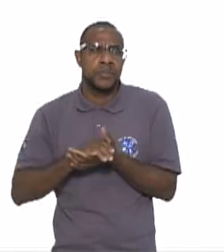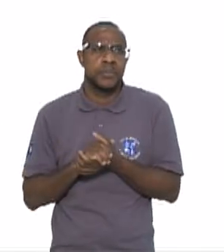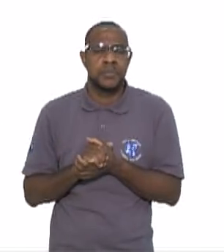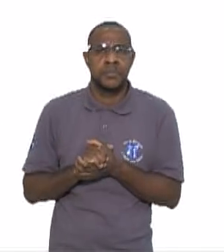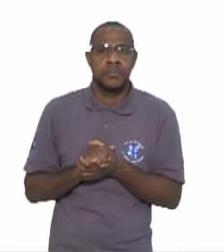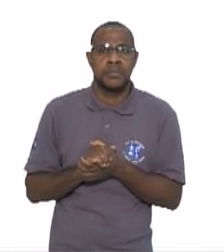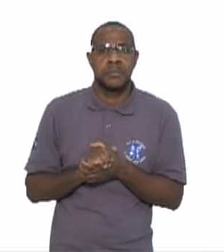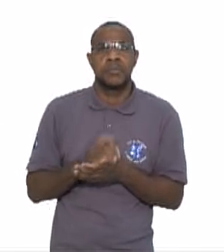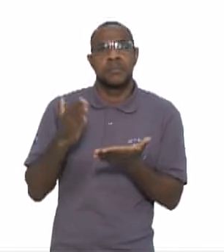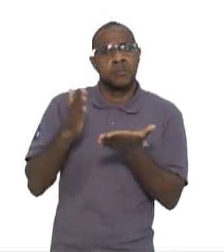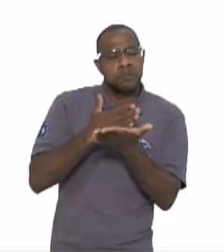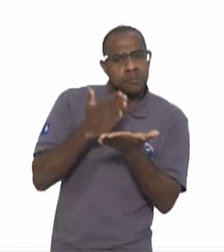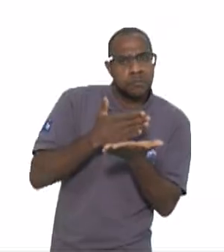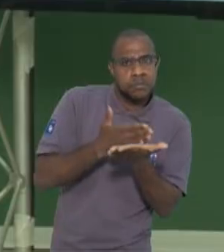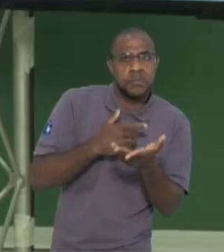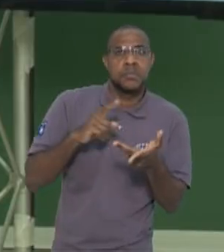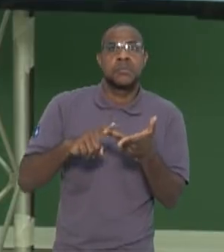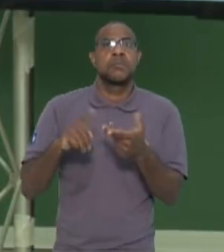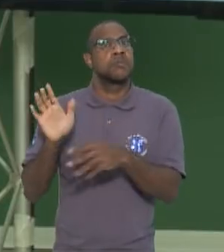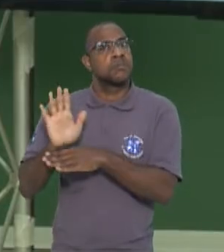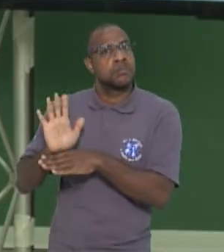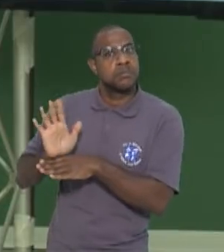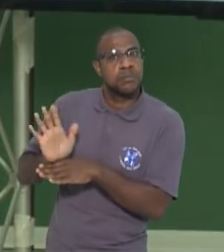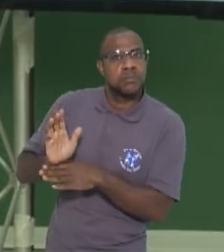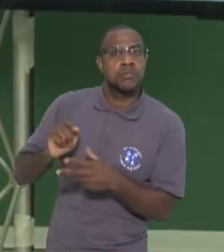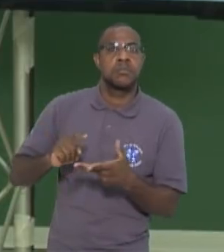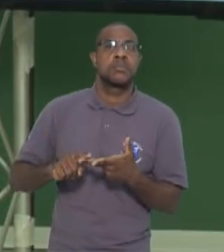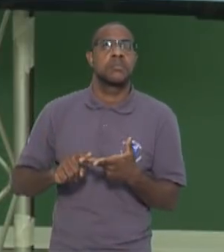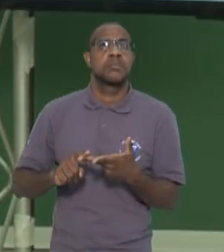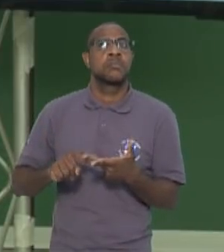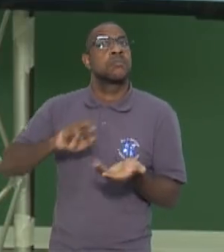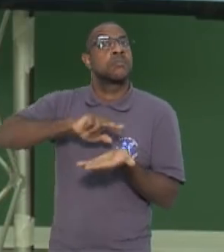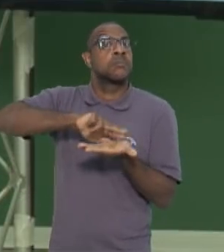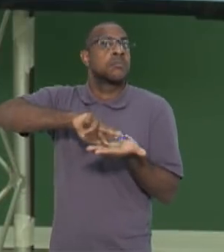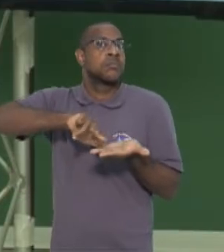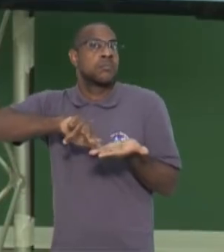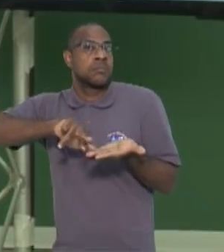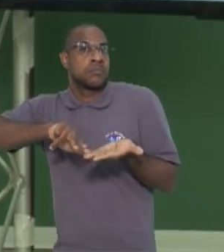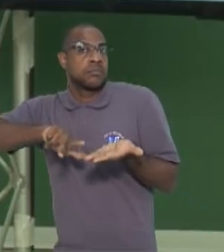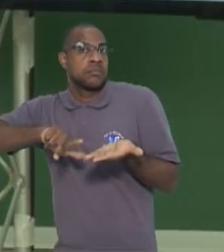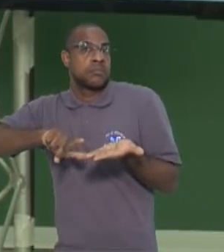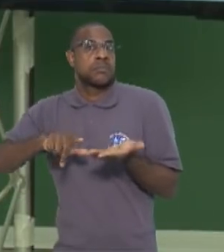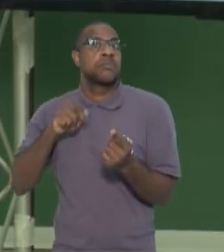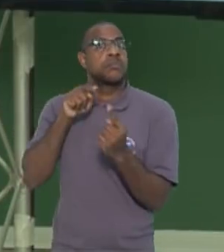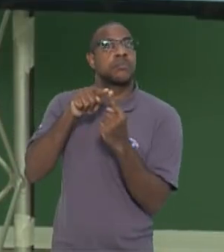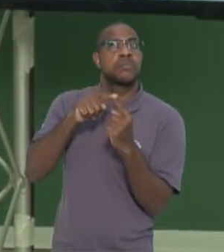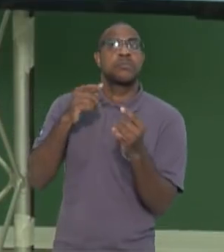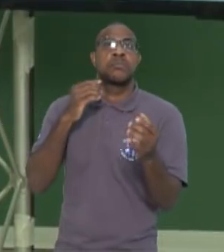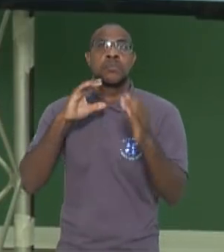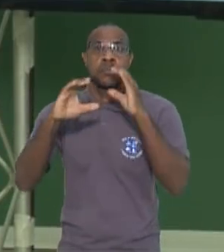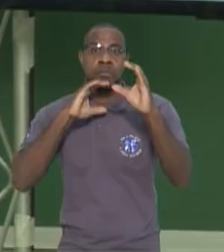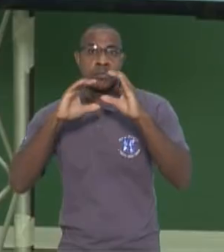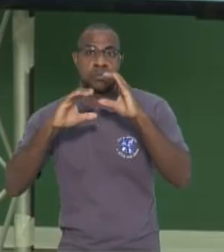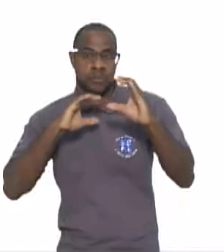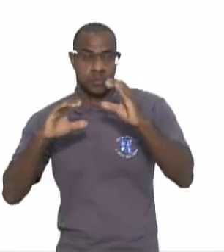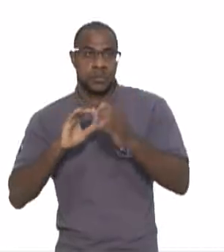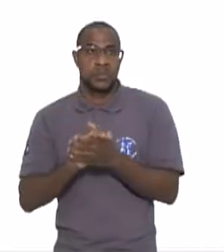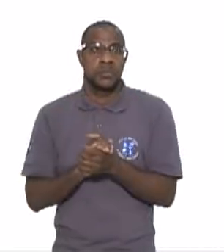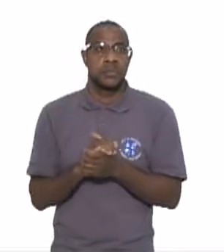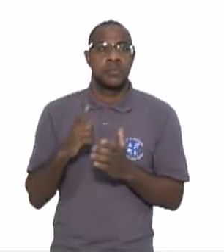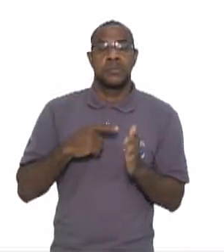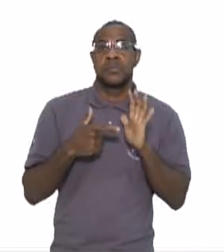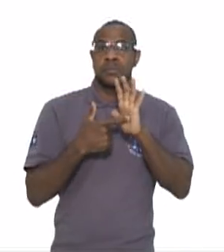dizer, livros, filmes, então são várias formas de comunicação, né? Então eu trouxe